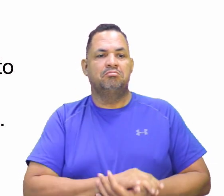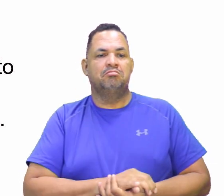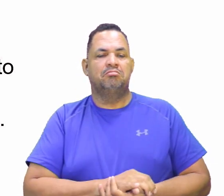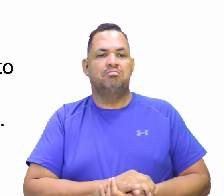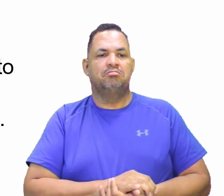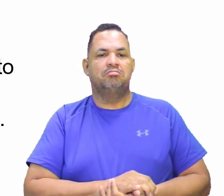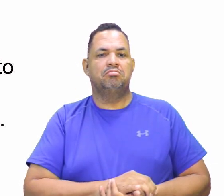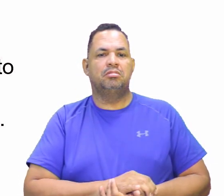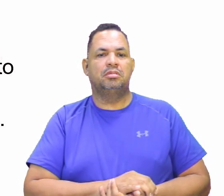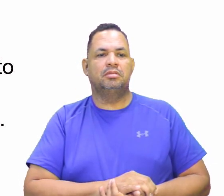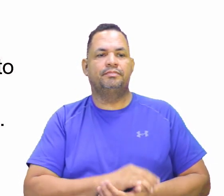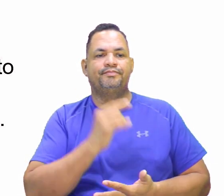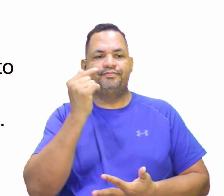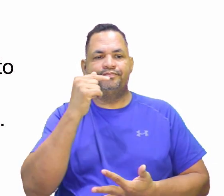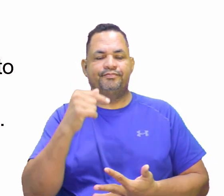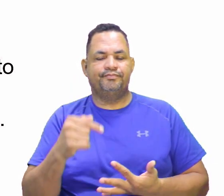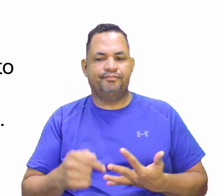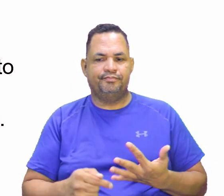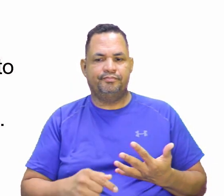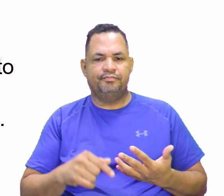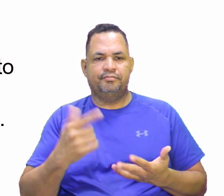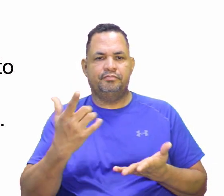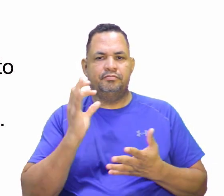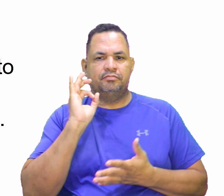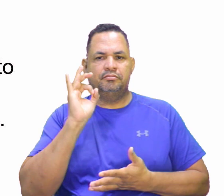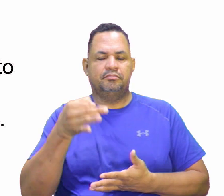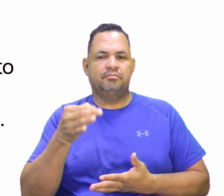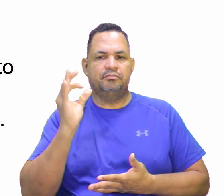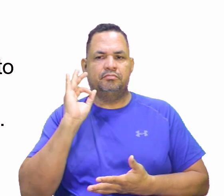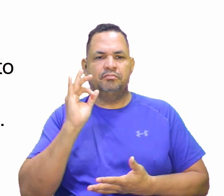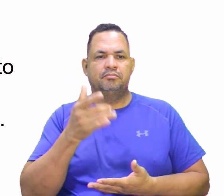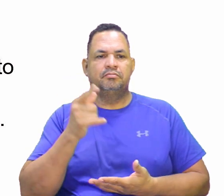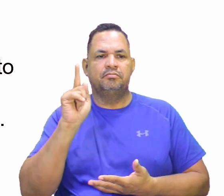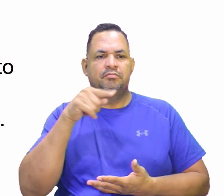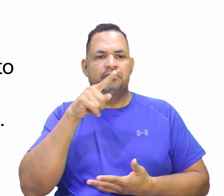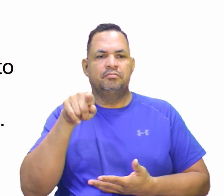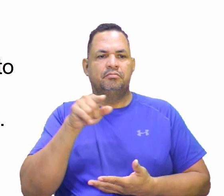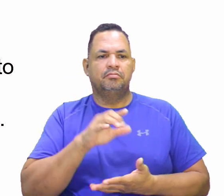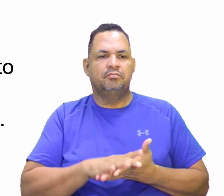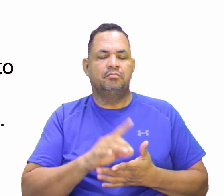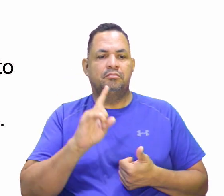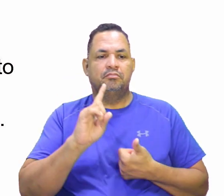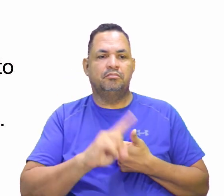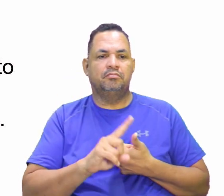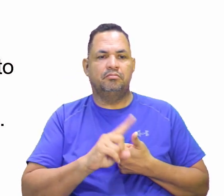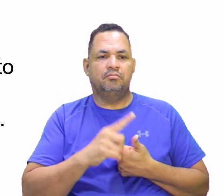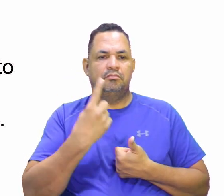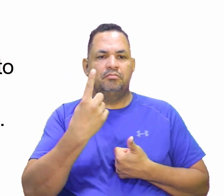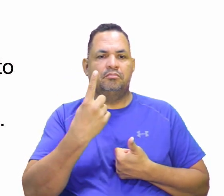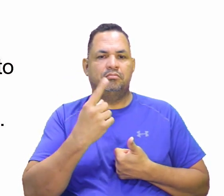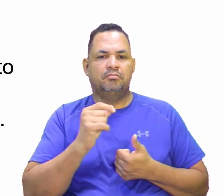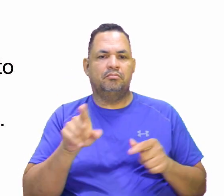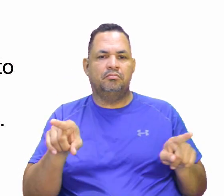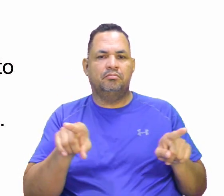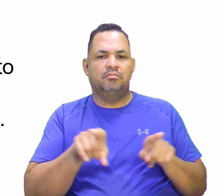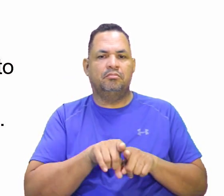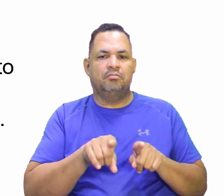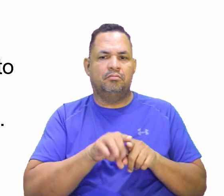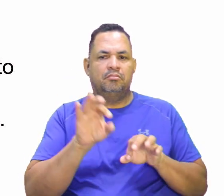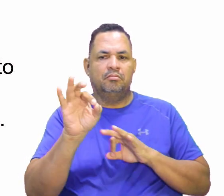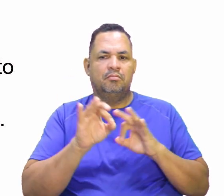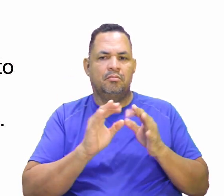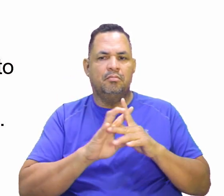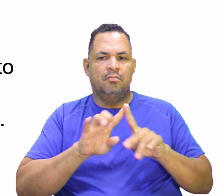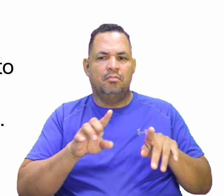Em relação a esses trechos, assinale a alternativa correta. No item 1... né? Estaria também correta a